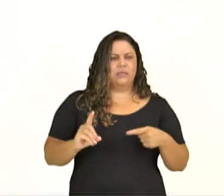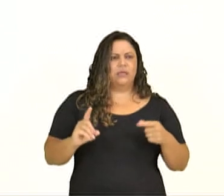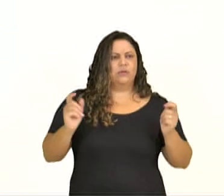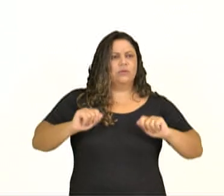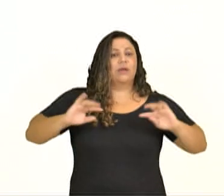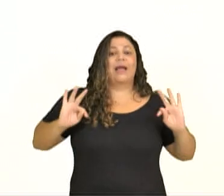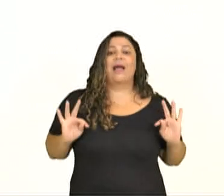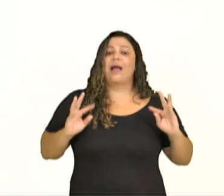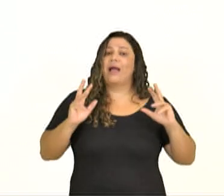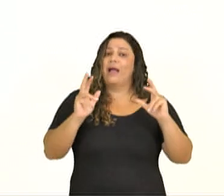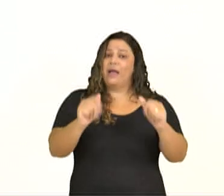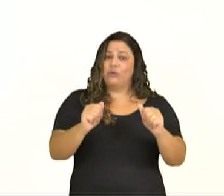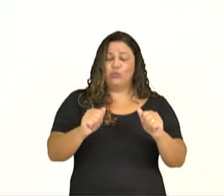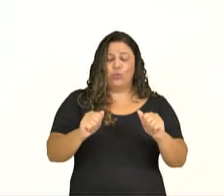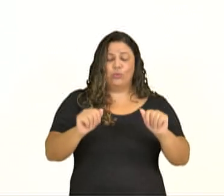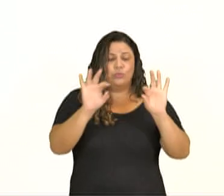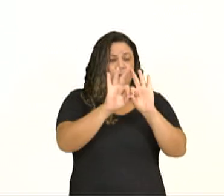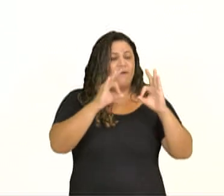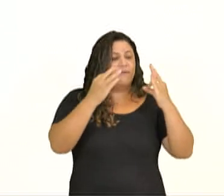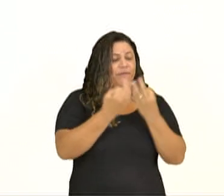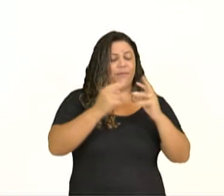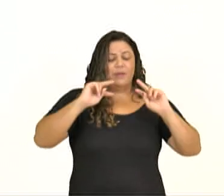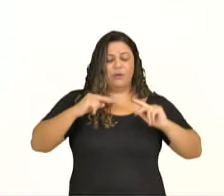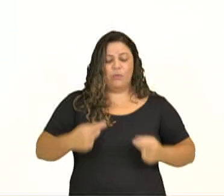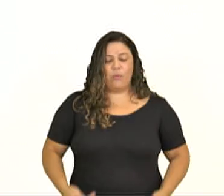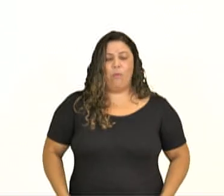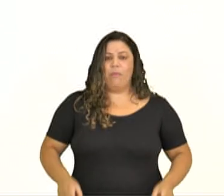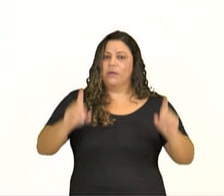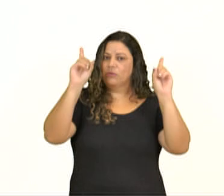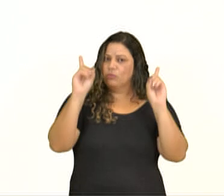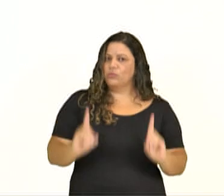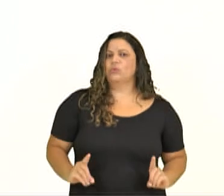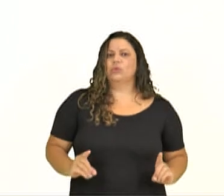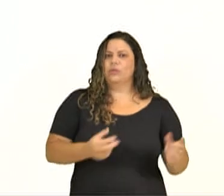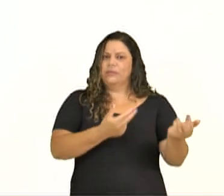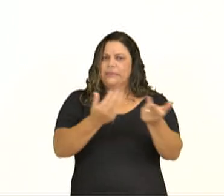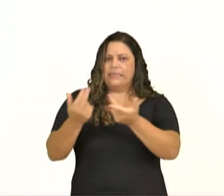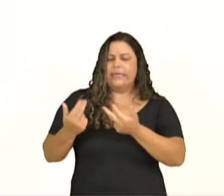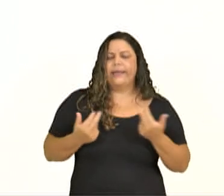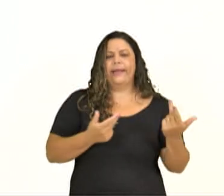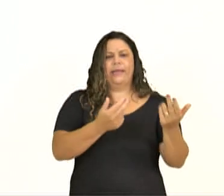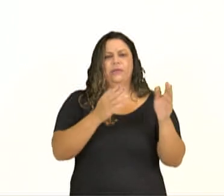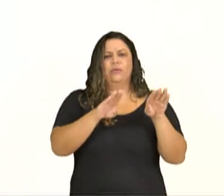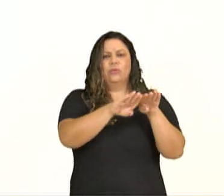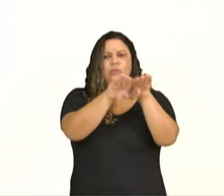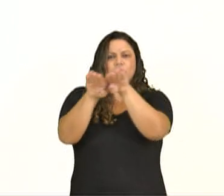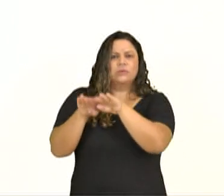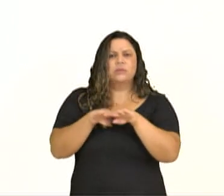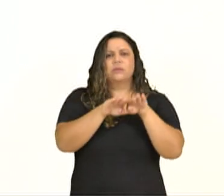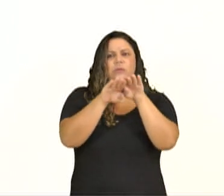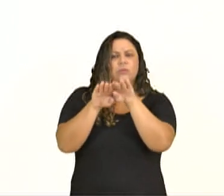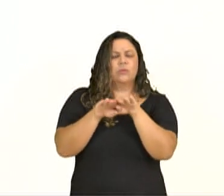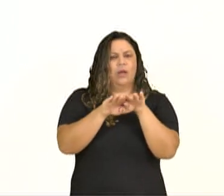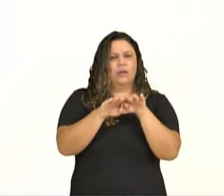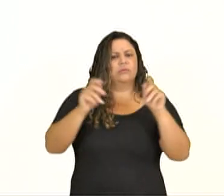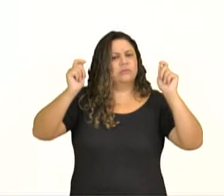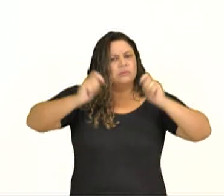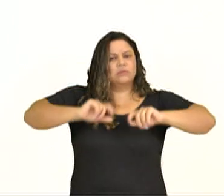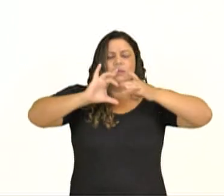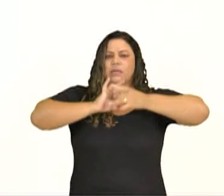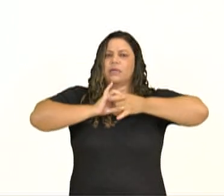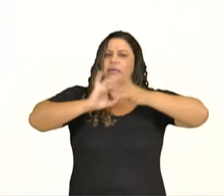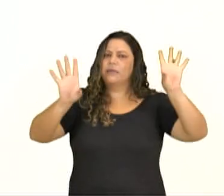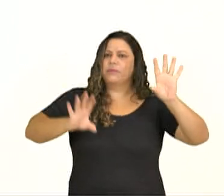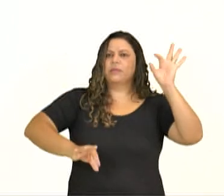os membros da família humana e de seus direitos iguais e inalienáveis é o fundamento da liberdade,